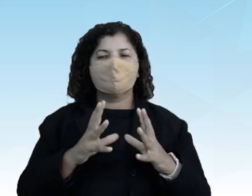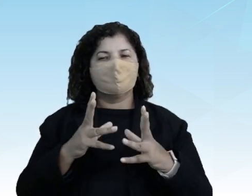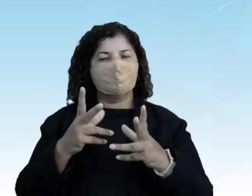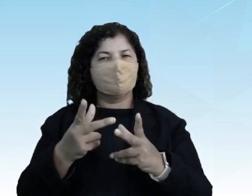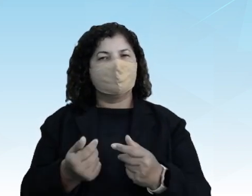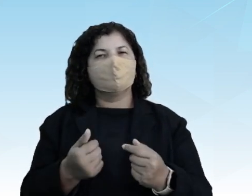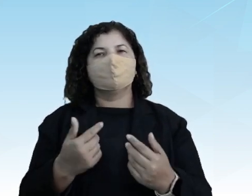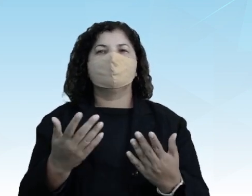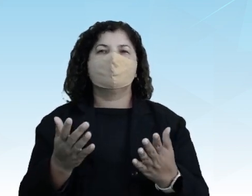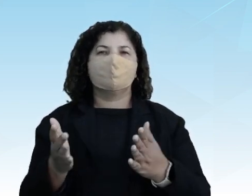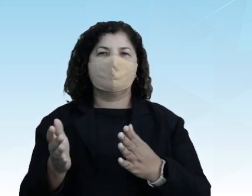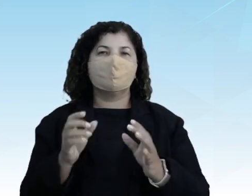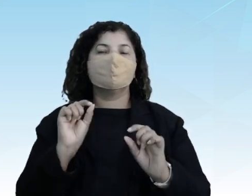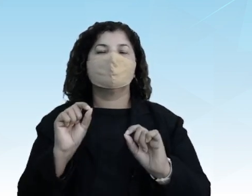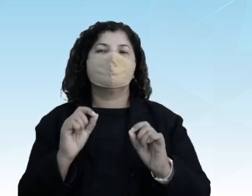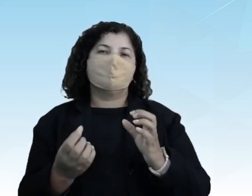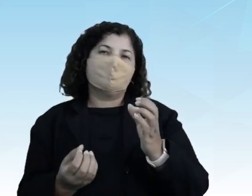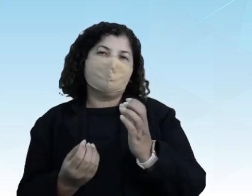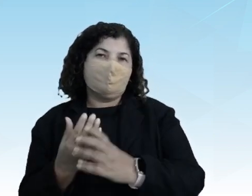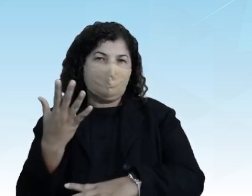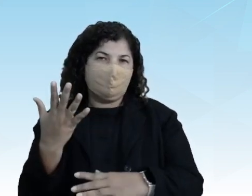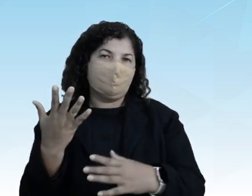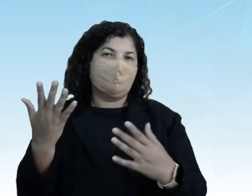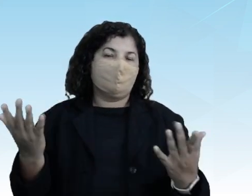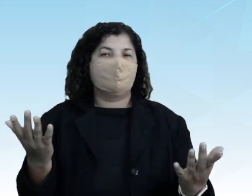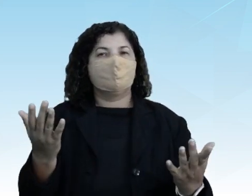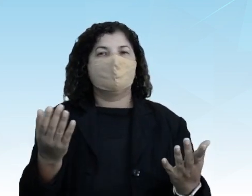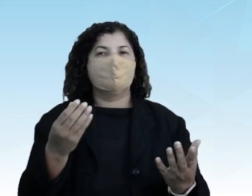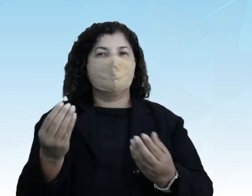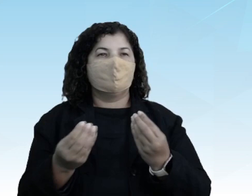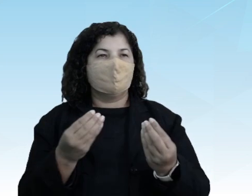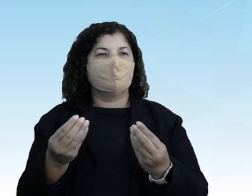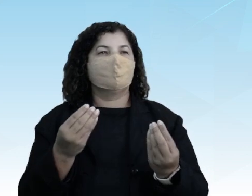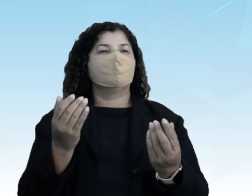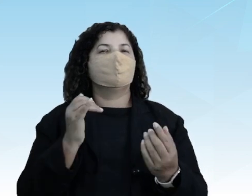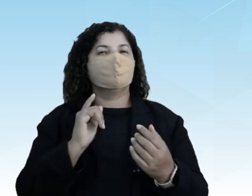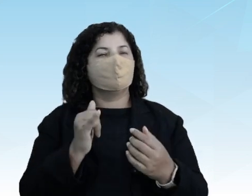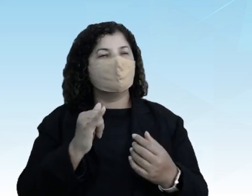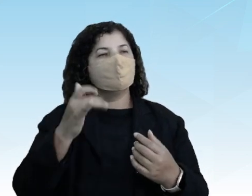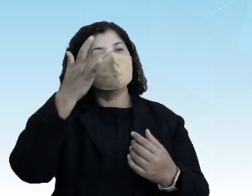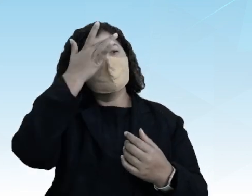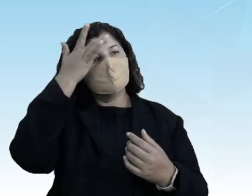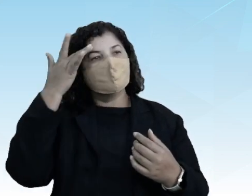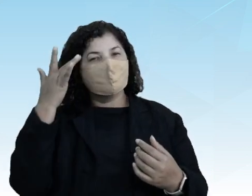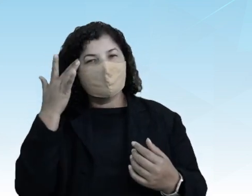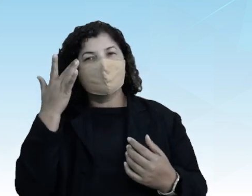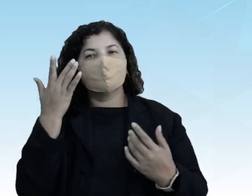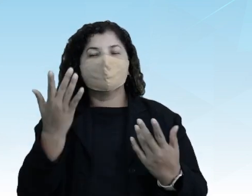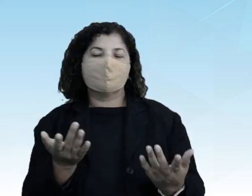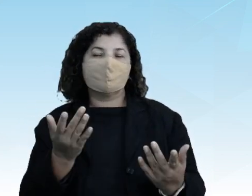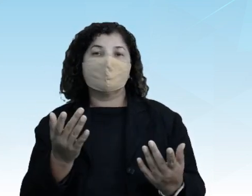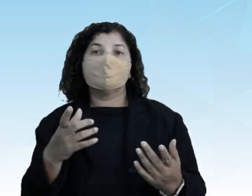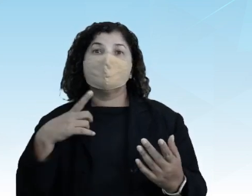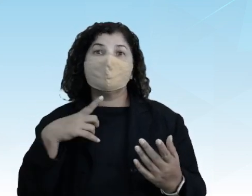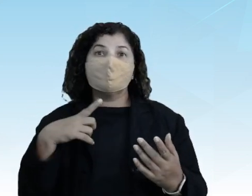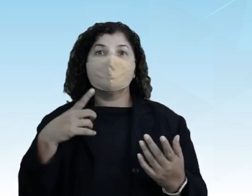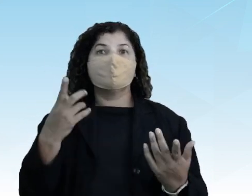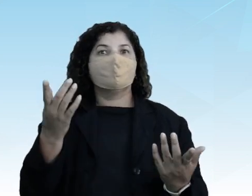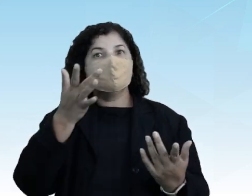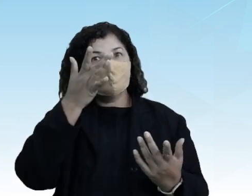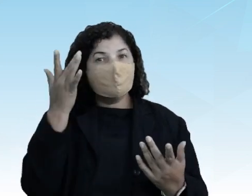todo um acontecimento, né? Por meio dos relatos das pessoas, né? Então, esses relatos podem